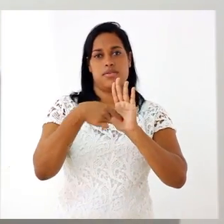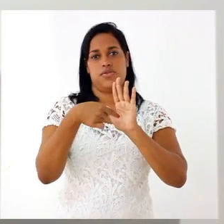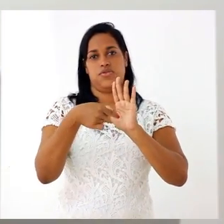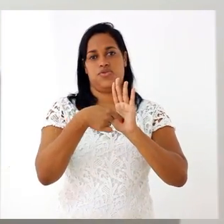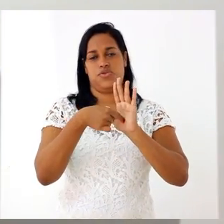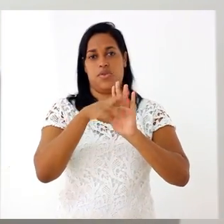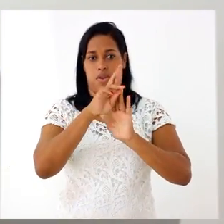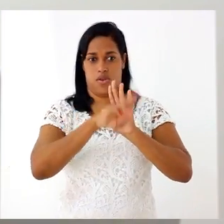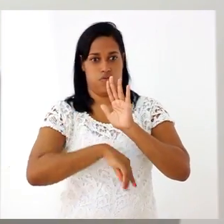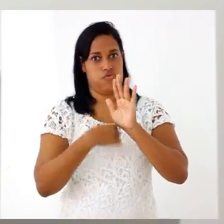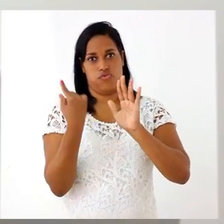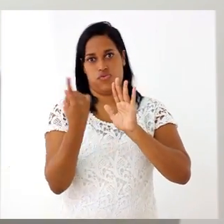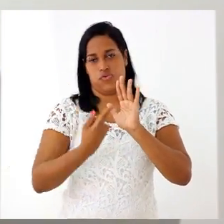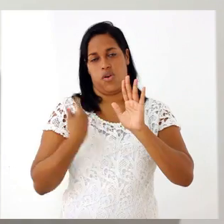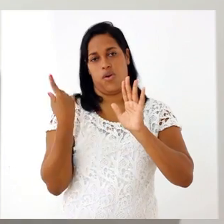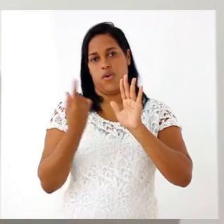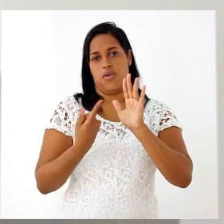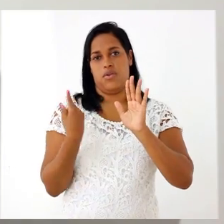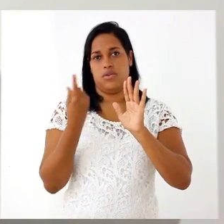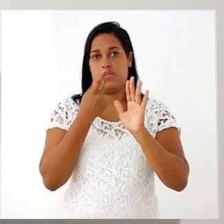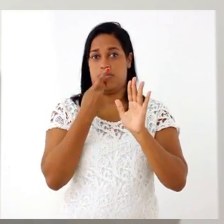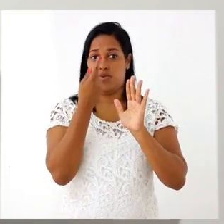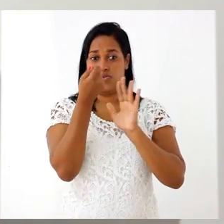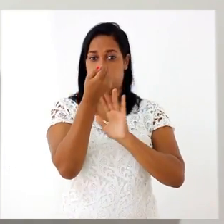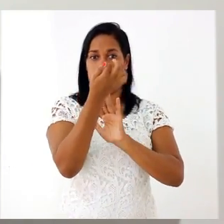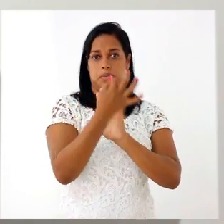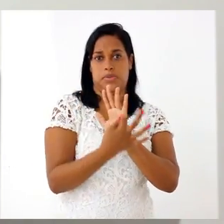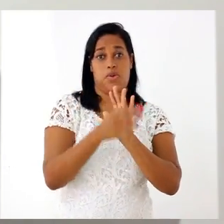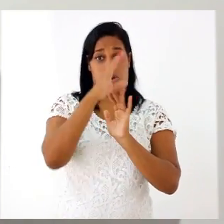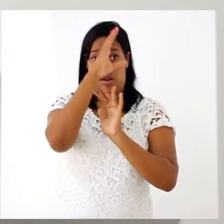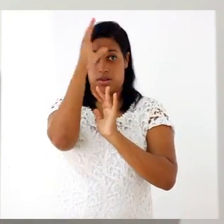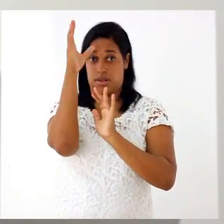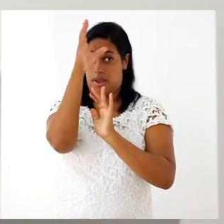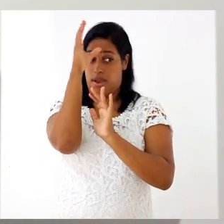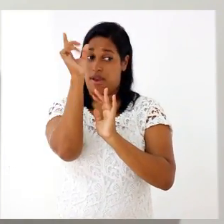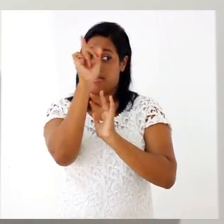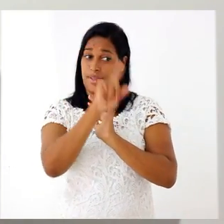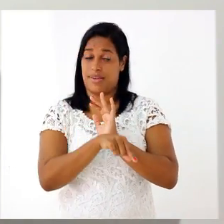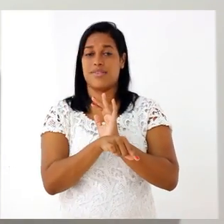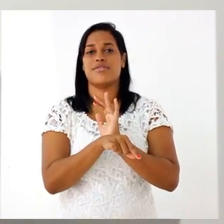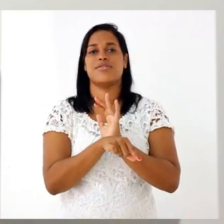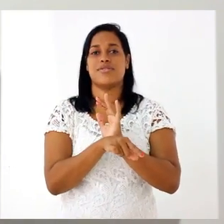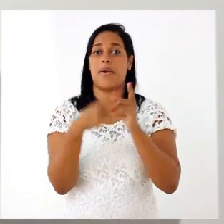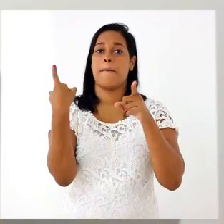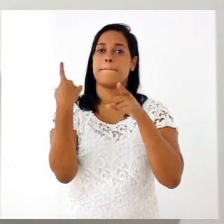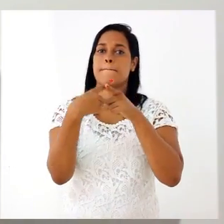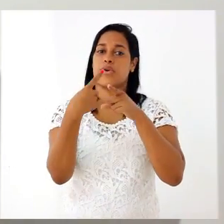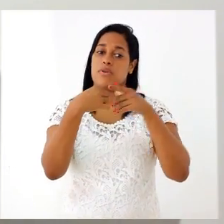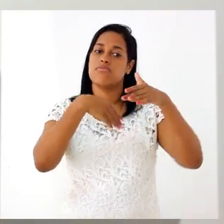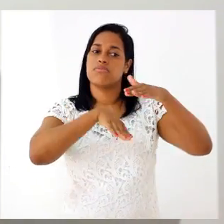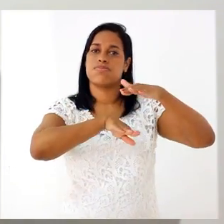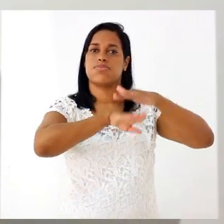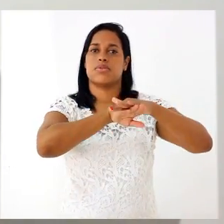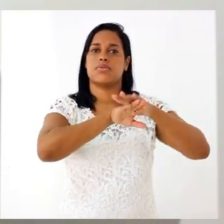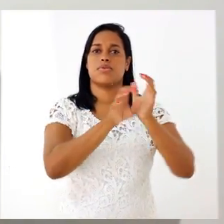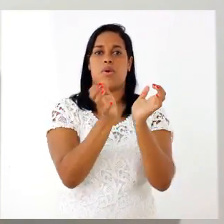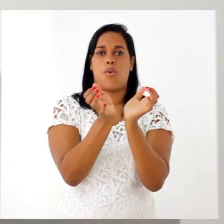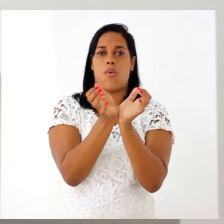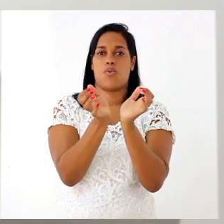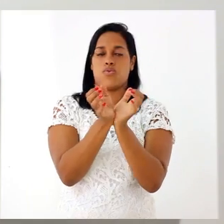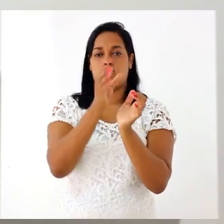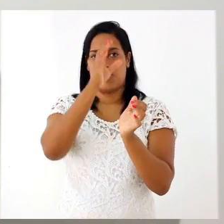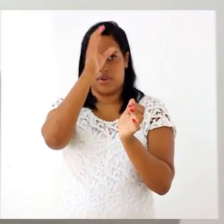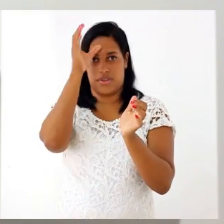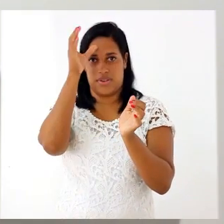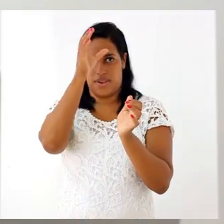um registro apenas. Se eu digo entidade clientes, é porque eu vou armazenar no meu banco de dados um conjunto de